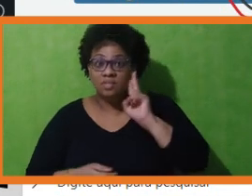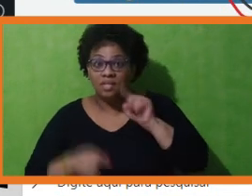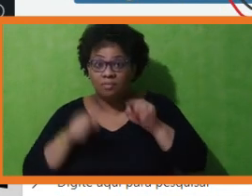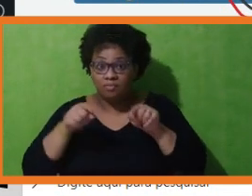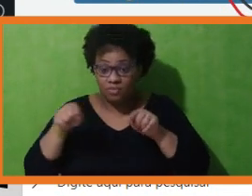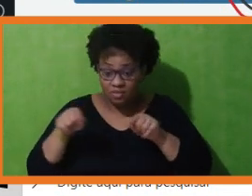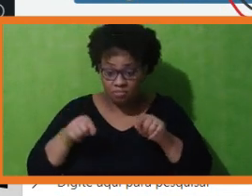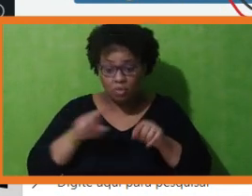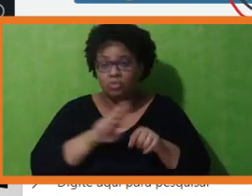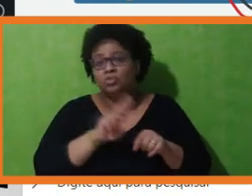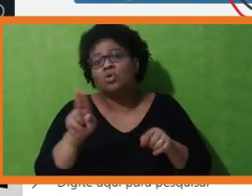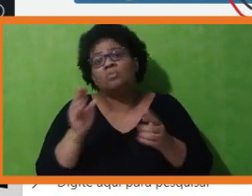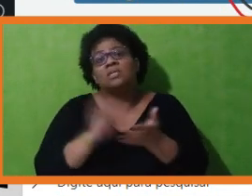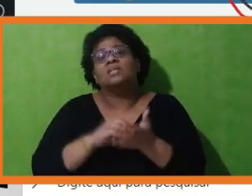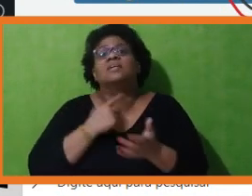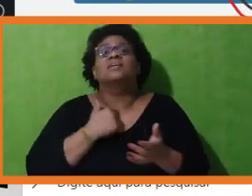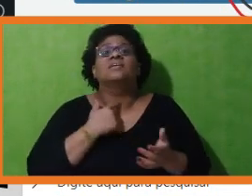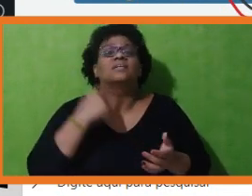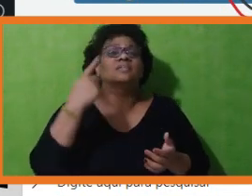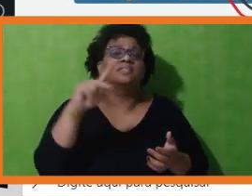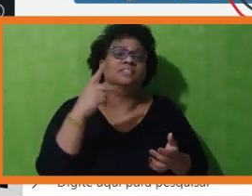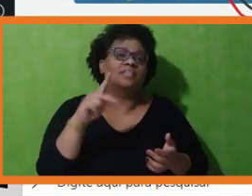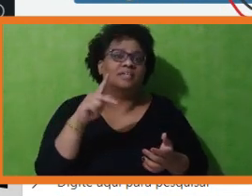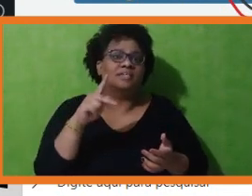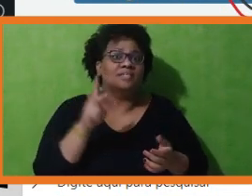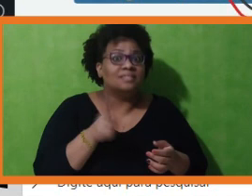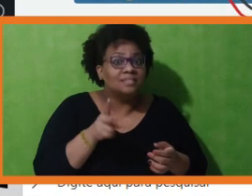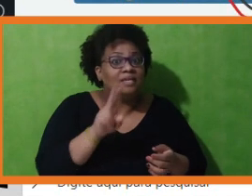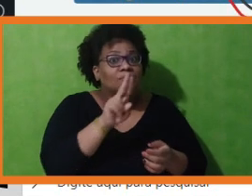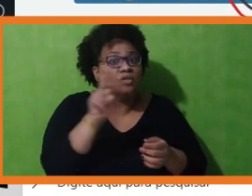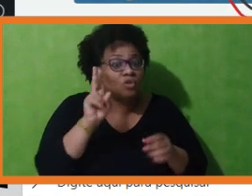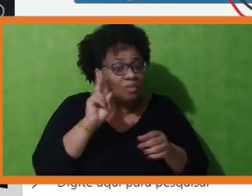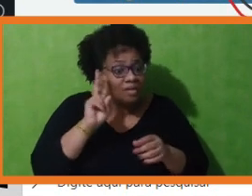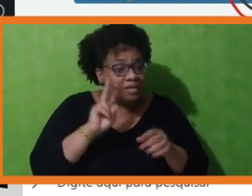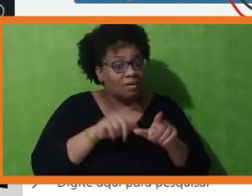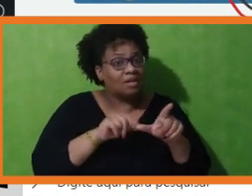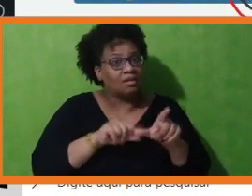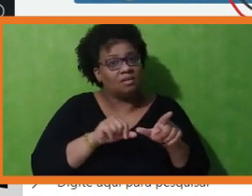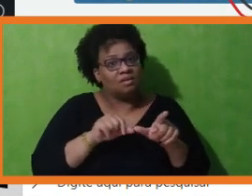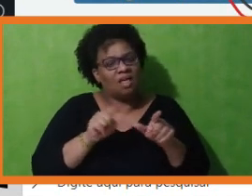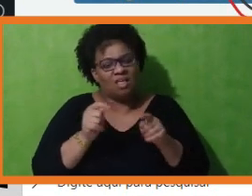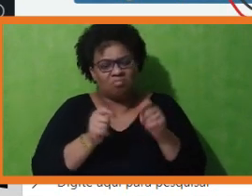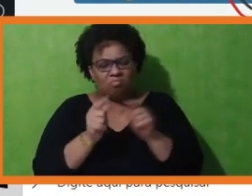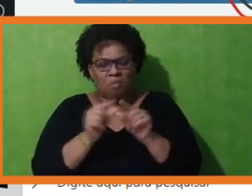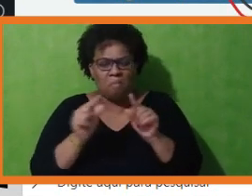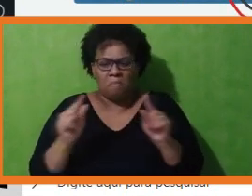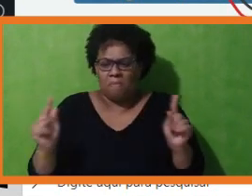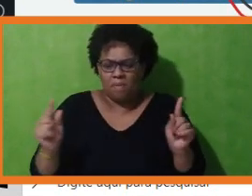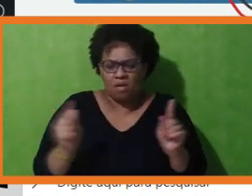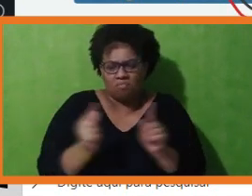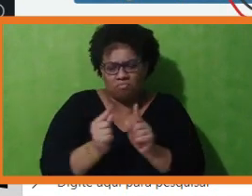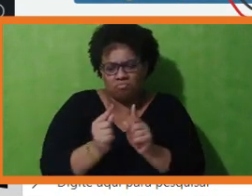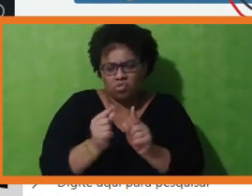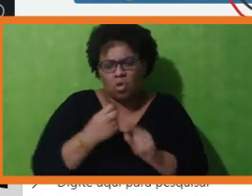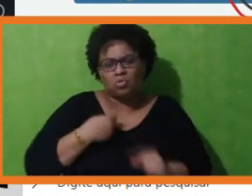Lembrando que você nomeia suas variáveis da forma que você quiser. Lembrando que você sempre tem que usar o nome que você declarou ela. Se você quiser aqui para economizar,